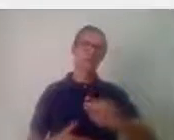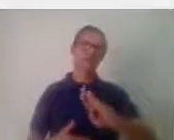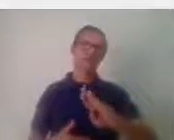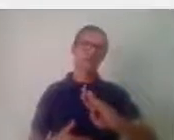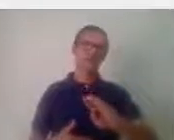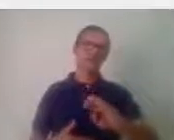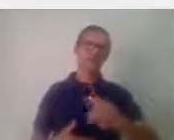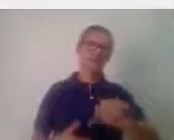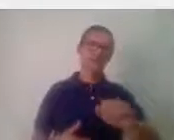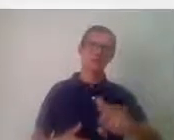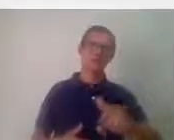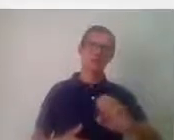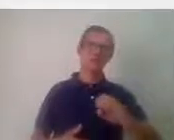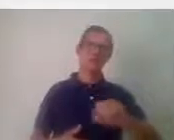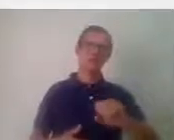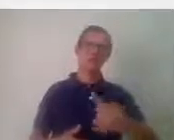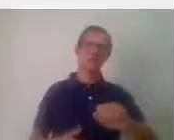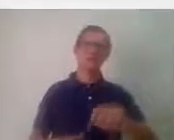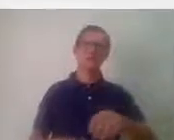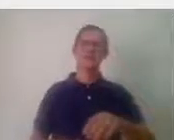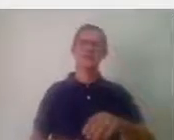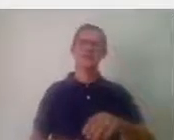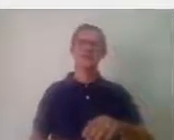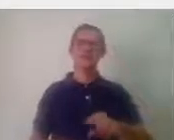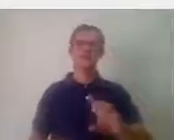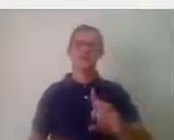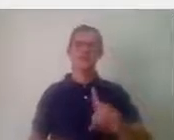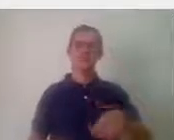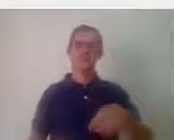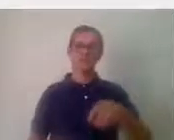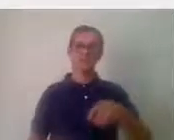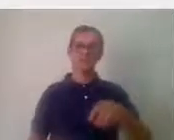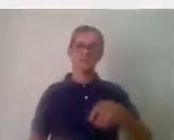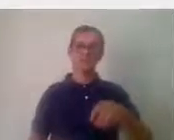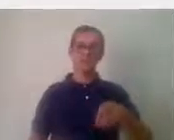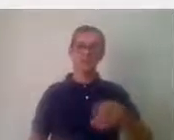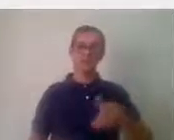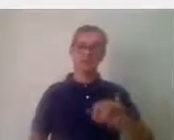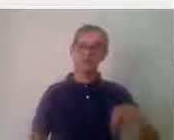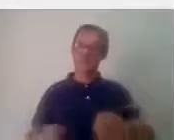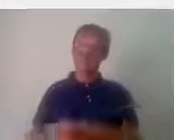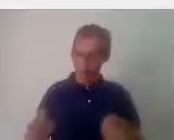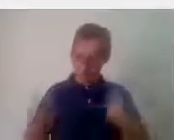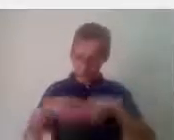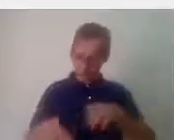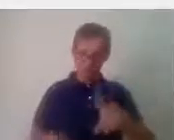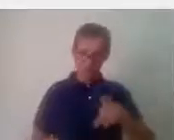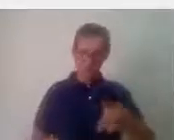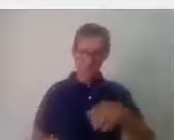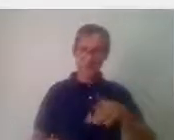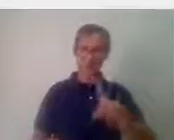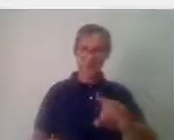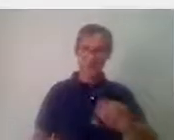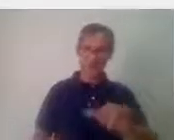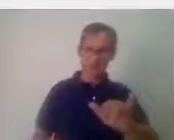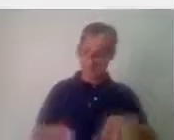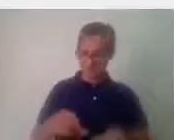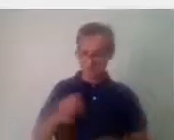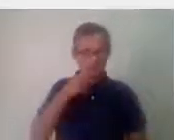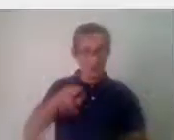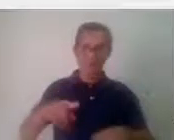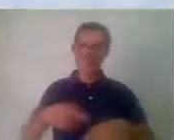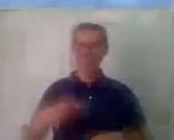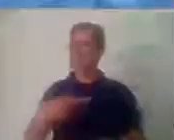densidade, dy, dx. Ô, professora, posso fazer o contrário? Posso fazer dx, dy, professora?